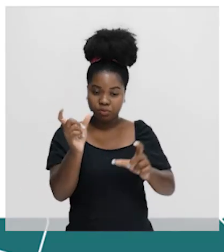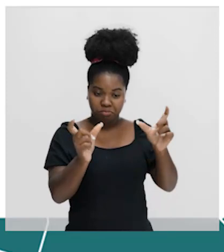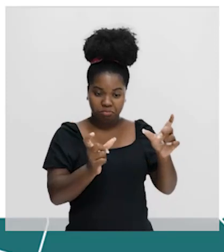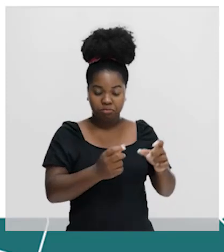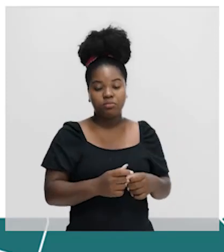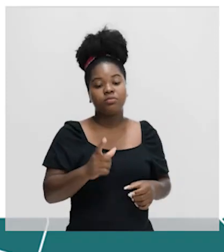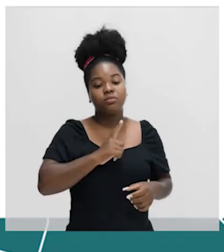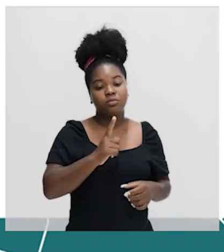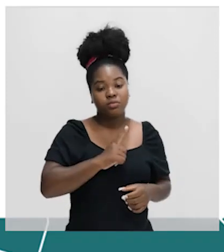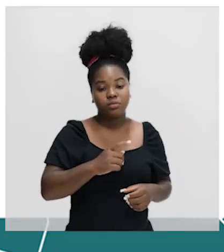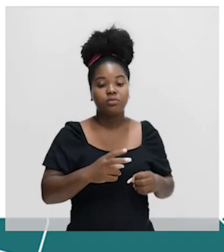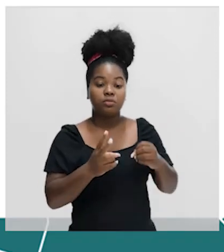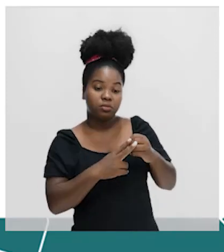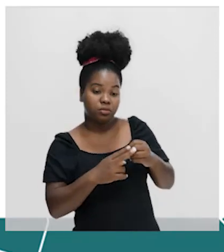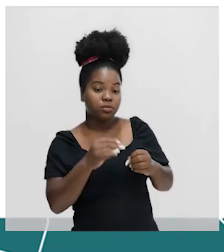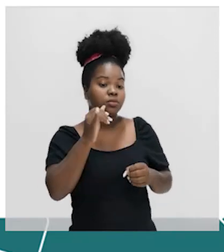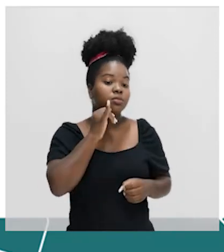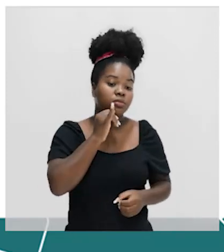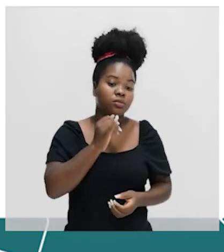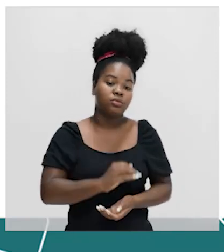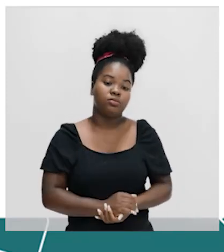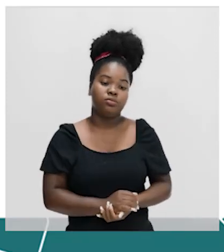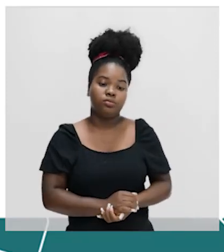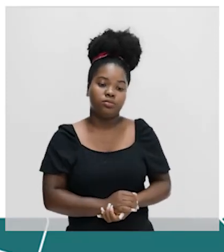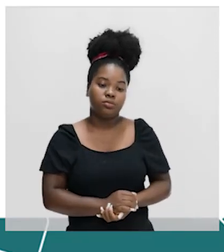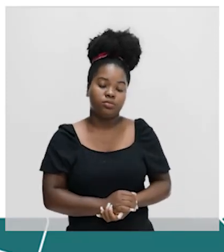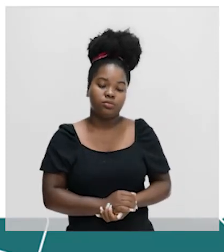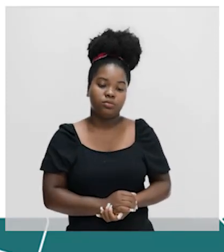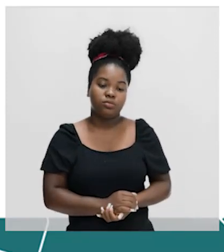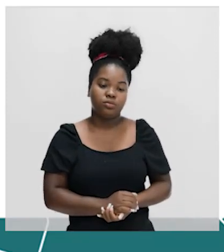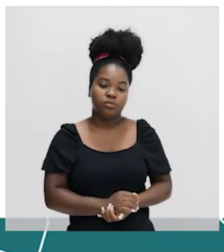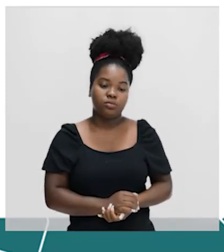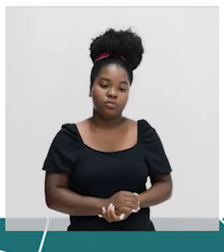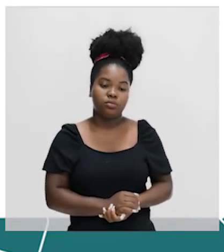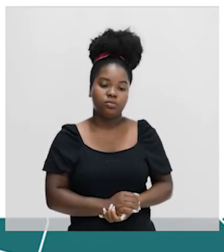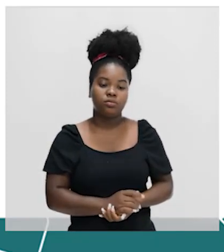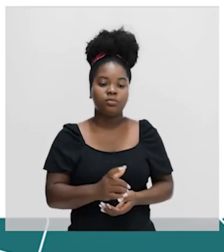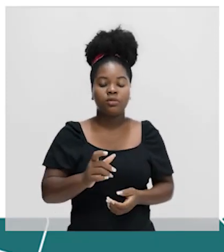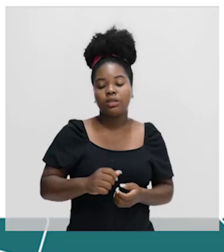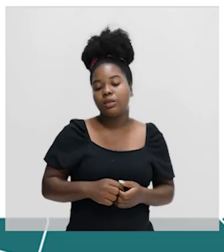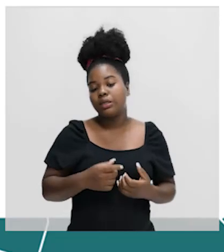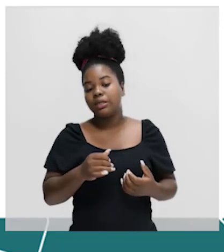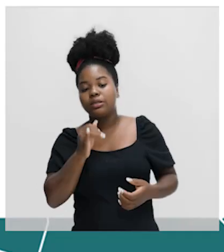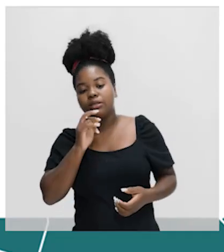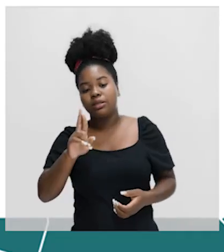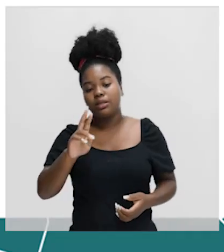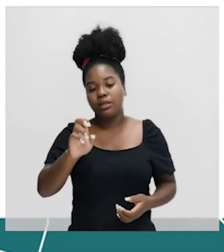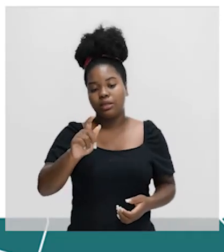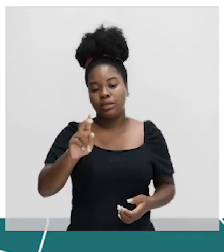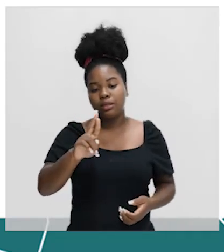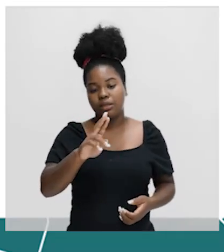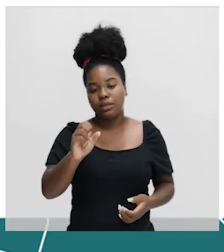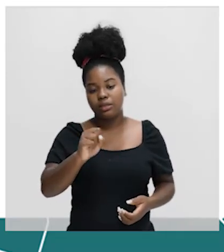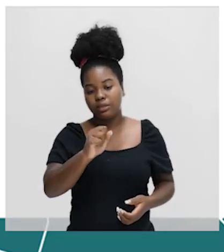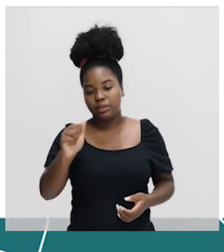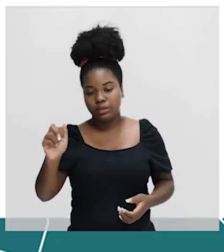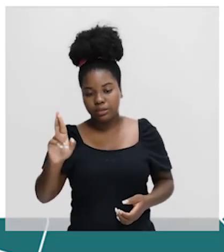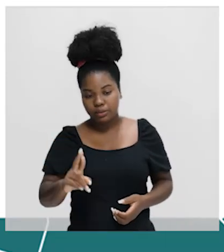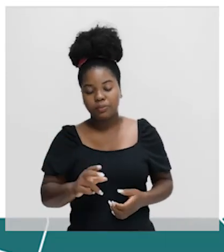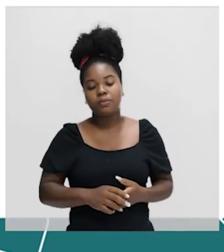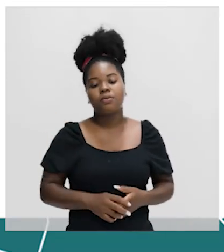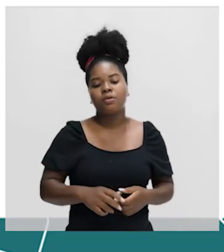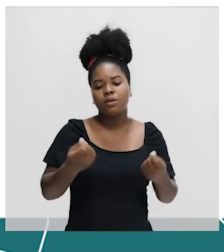verbo. Exemplo, eles devem regressar em breve, né? Devem regressar.